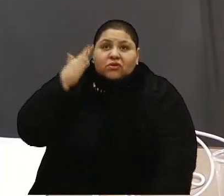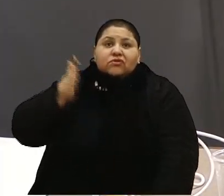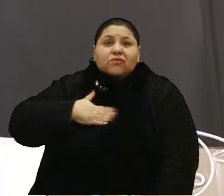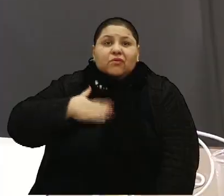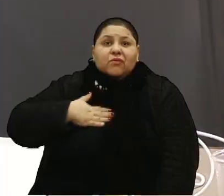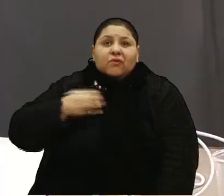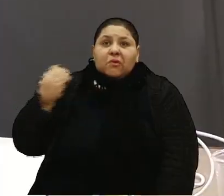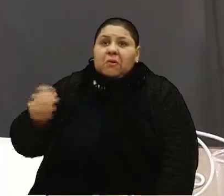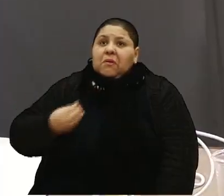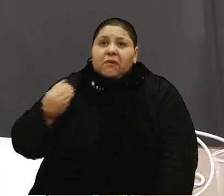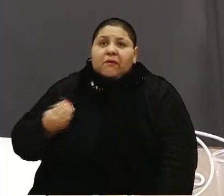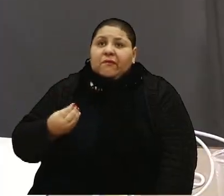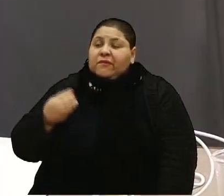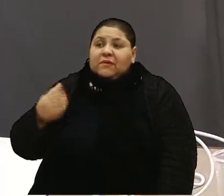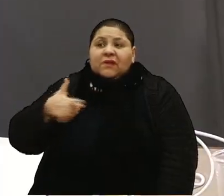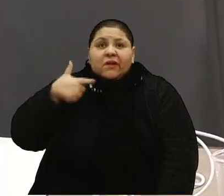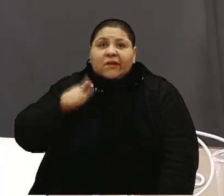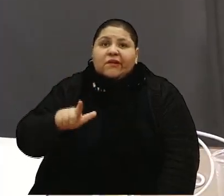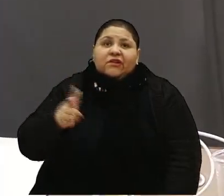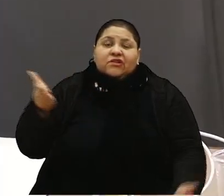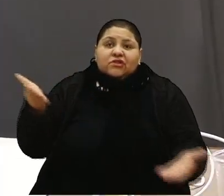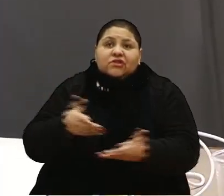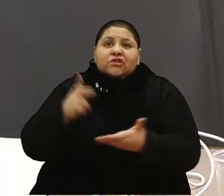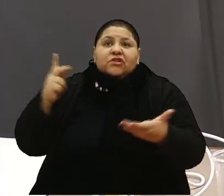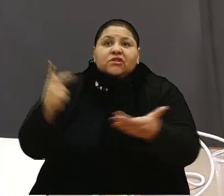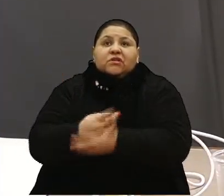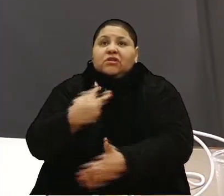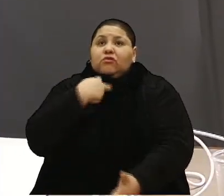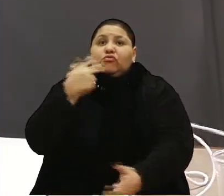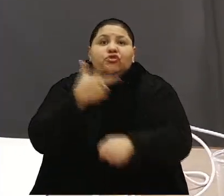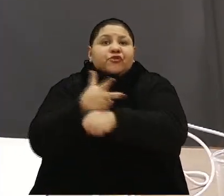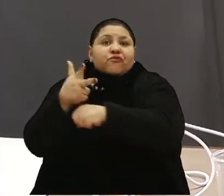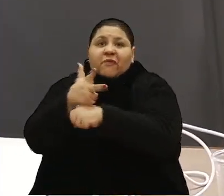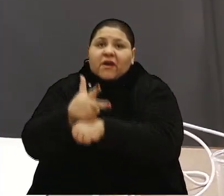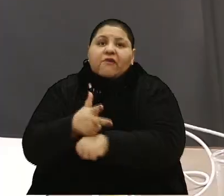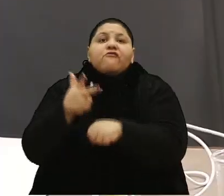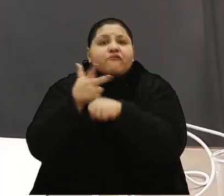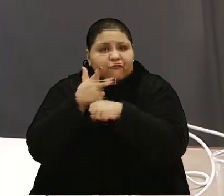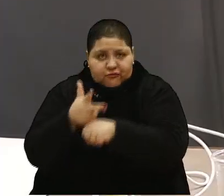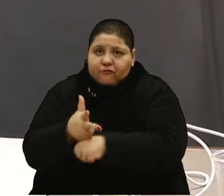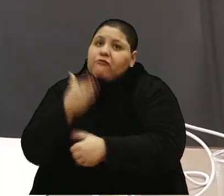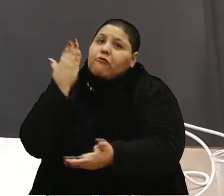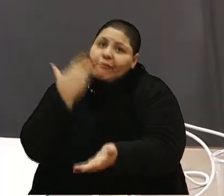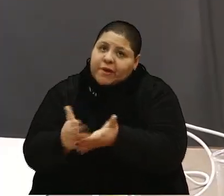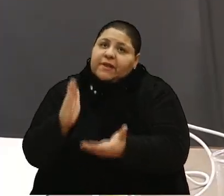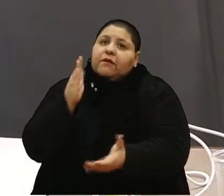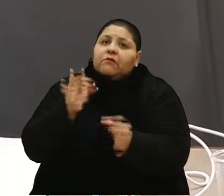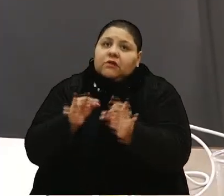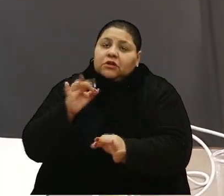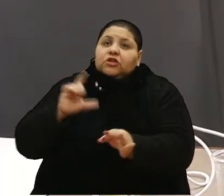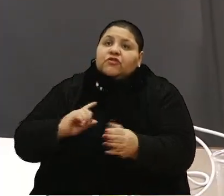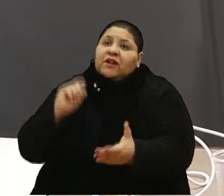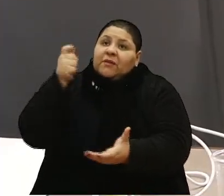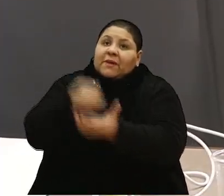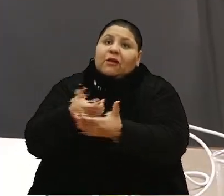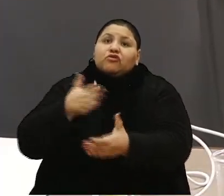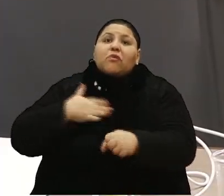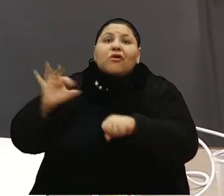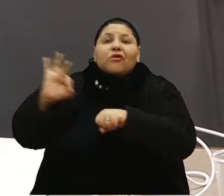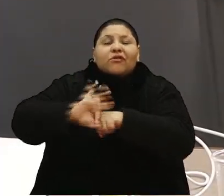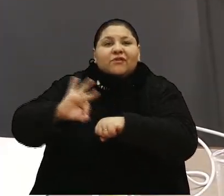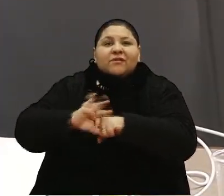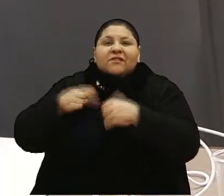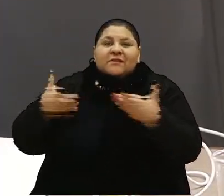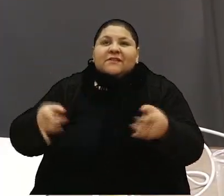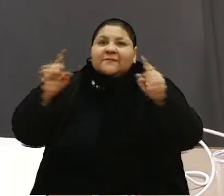botaram um desacato, não levaram, já deu errado, falaram que eu não podia filmar a abordagem, filmei, perderam na justiça, tiveram que pagar meus advogados. Então, um